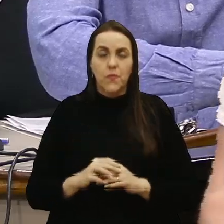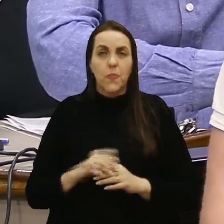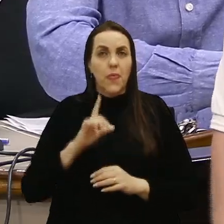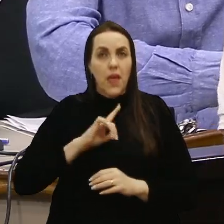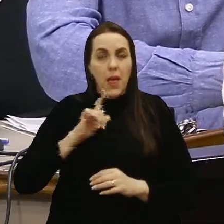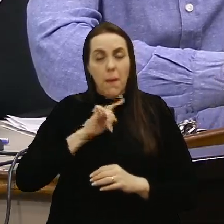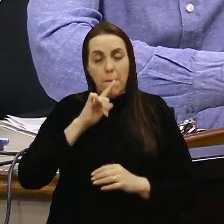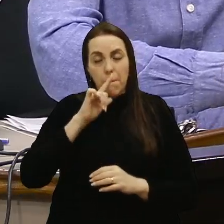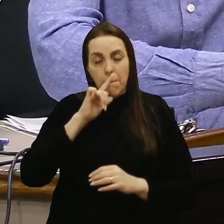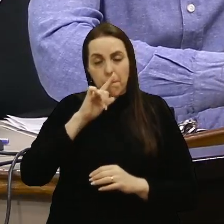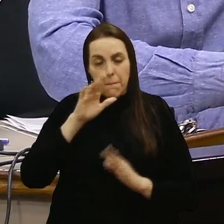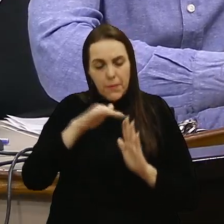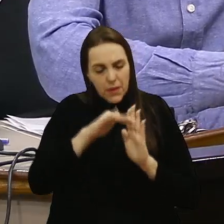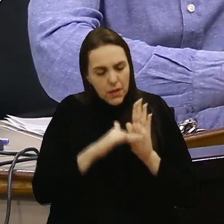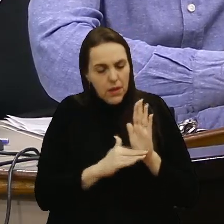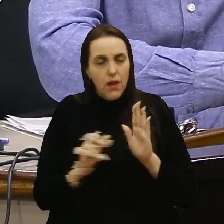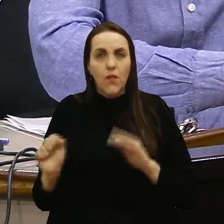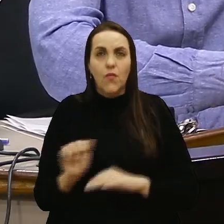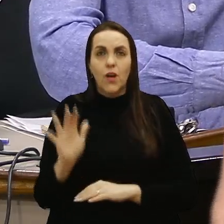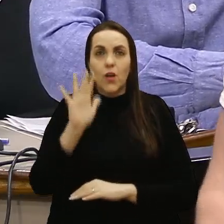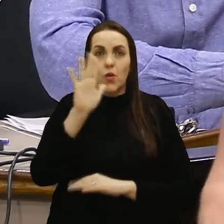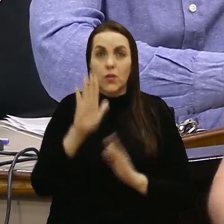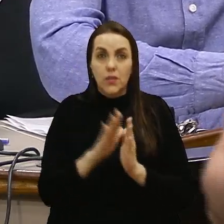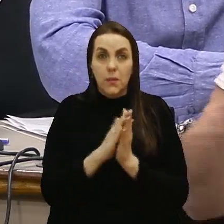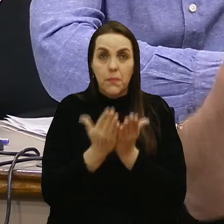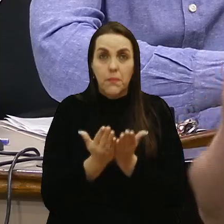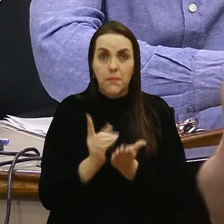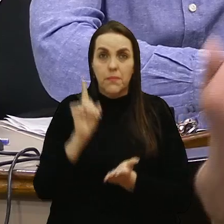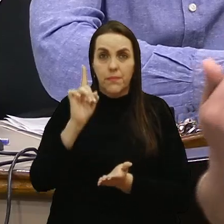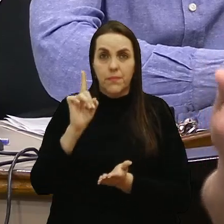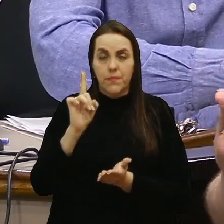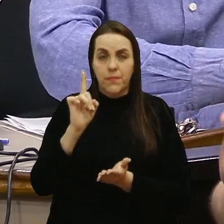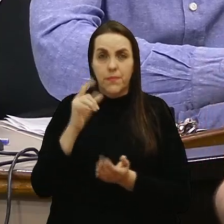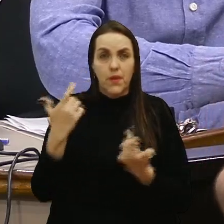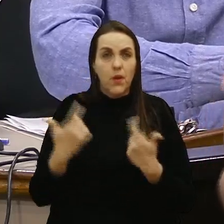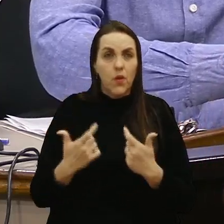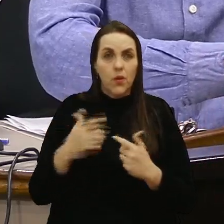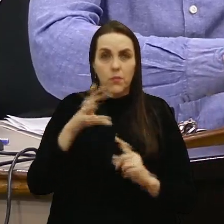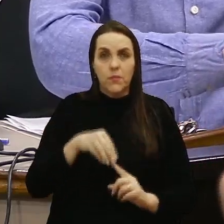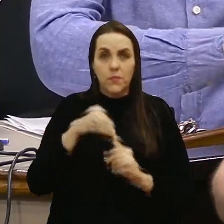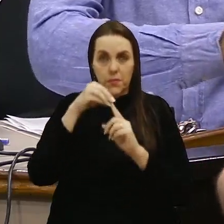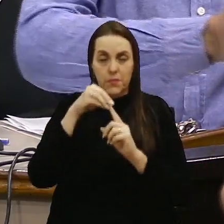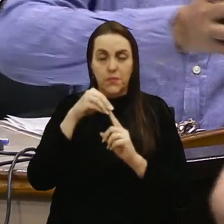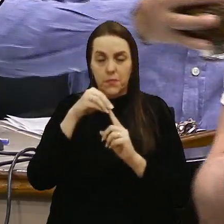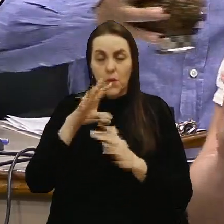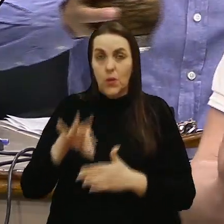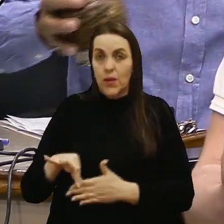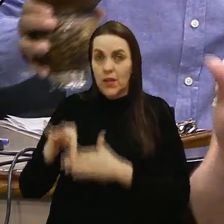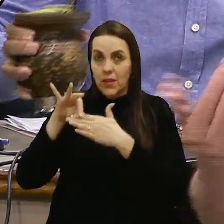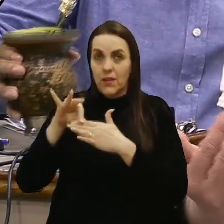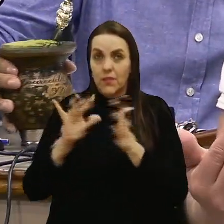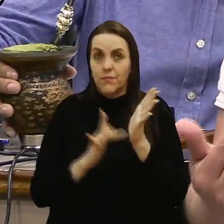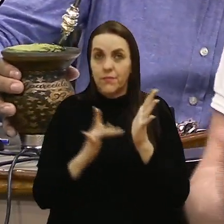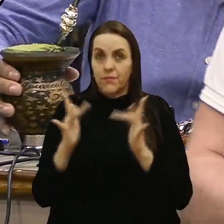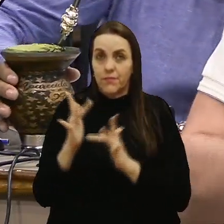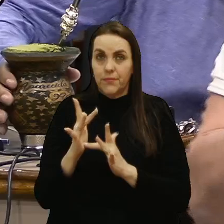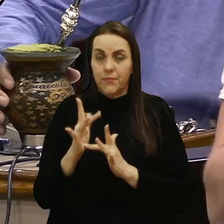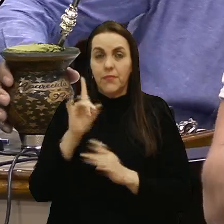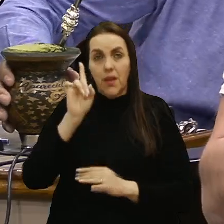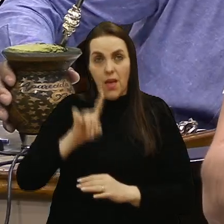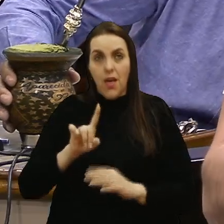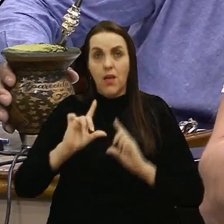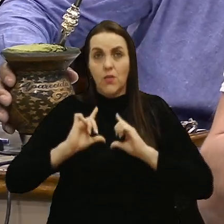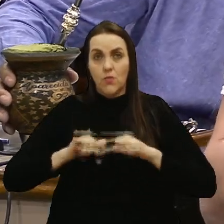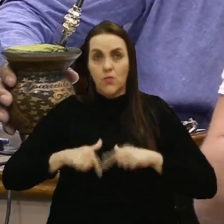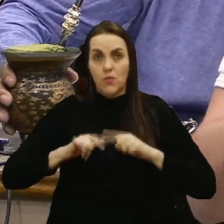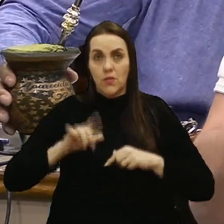princípios e valores, como está escrito, bíblicos, aonde que o nosso principal líder é Cristo, e ele, Cristo sendo judeu. Então é daí